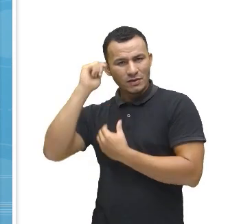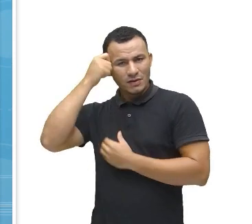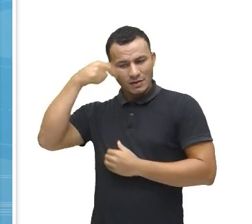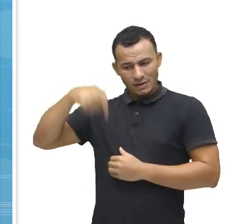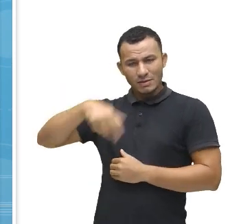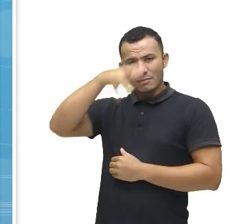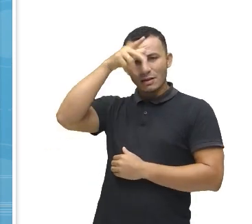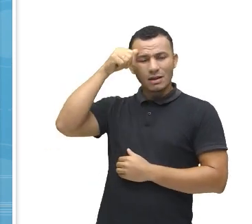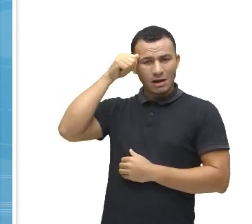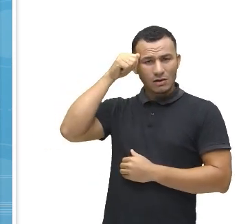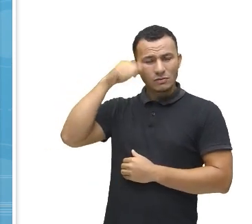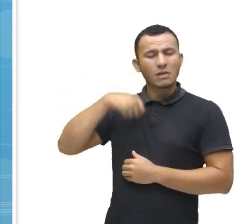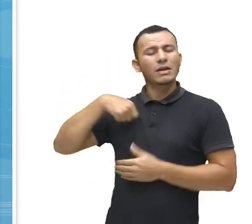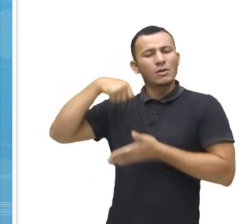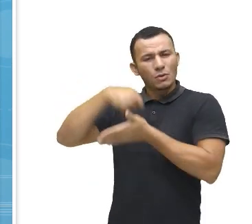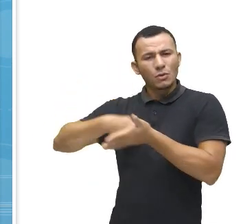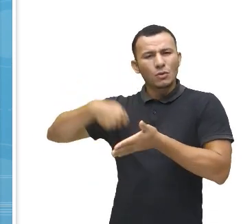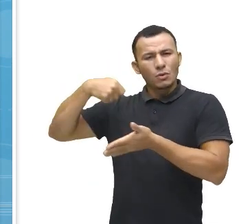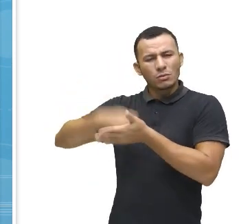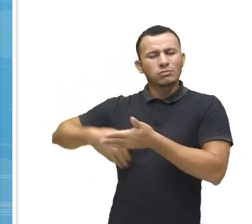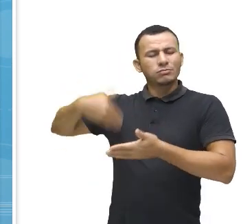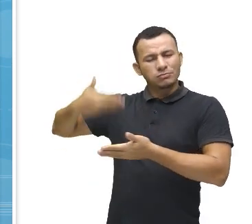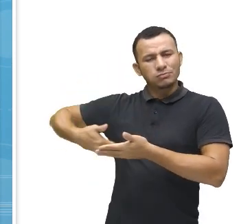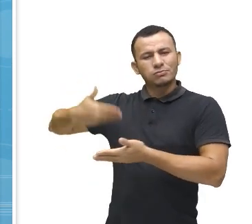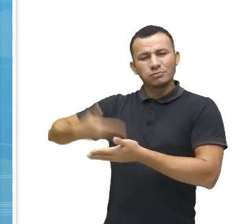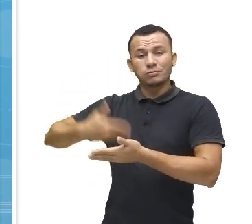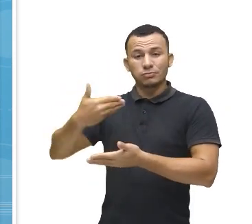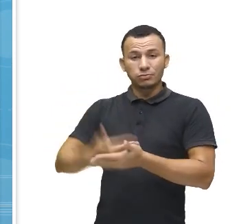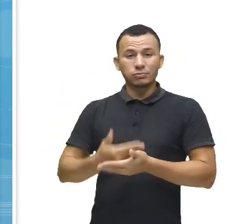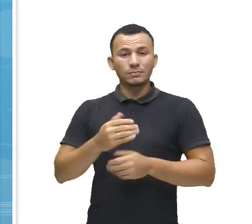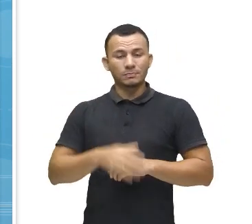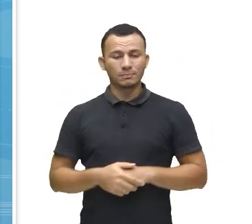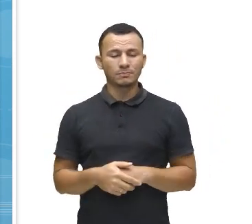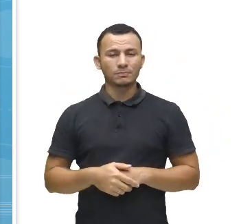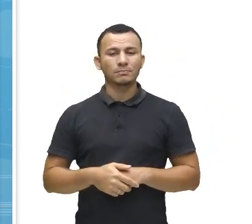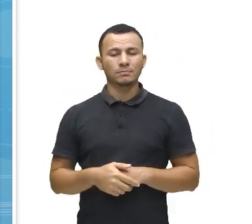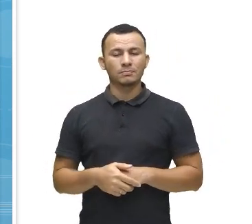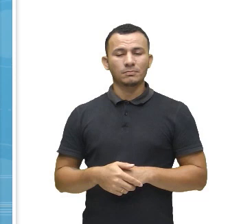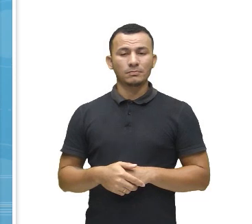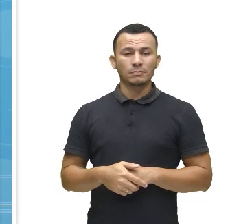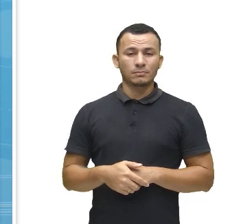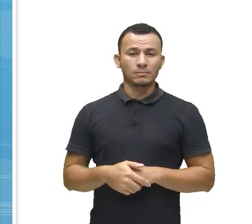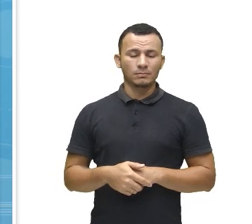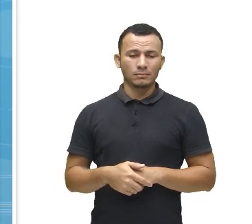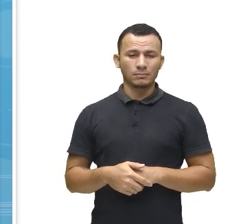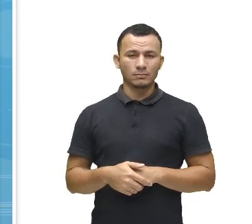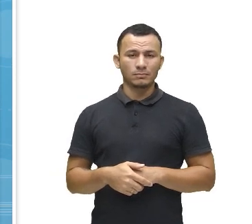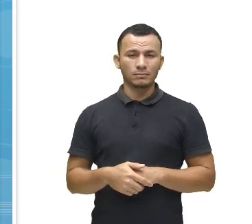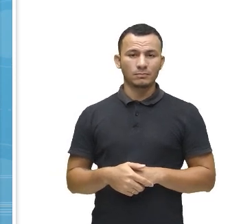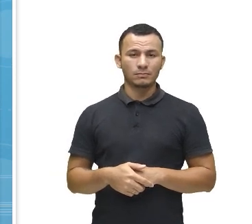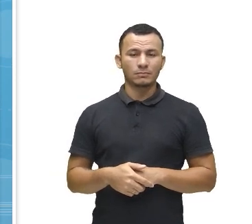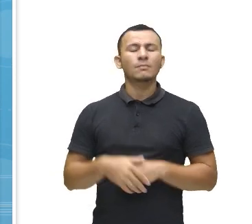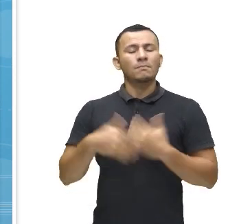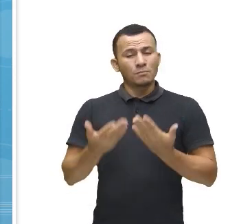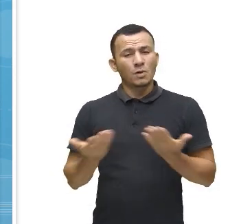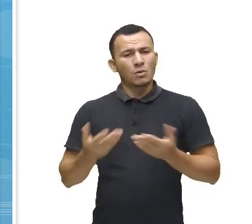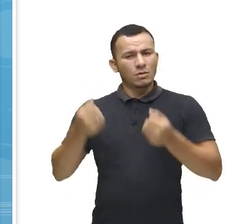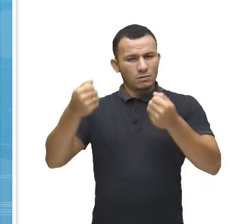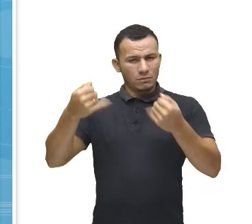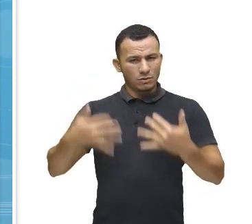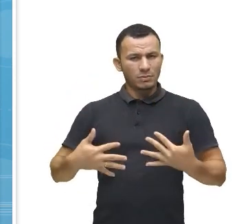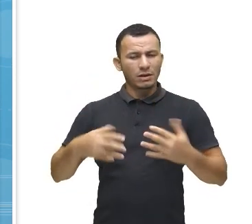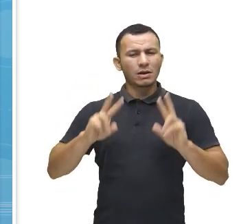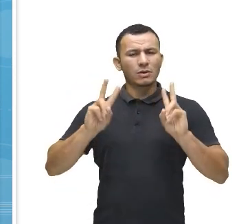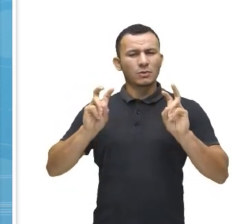Manaus que resiste até hoje. São chamados de remanescentes quilombolas. Vamos entender um pouco mais sobre